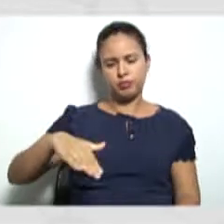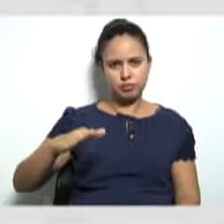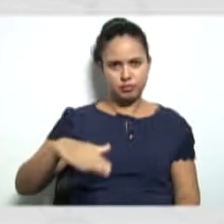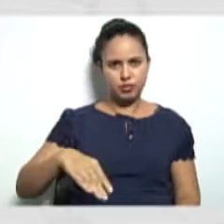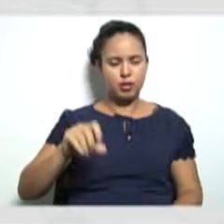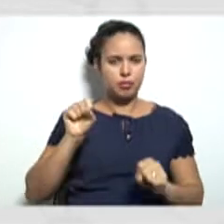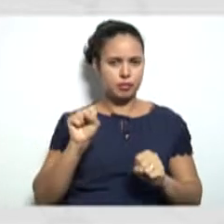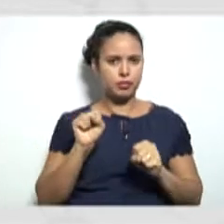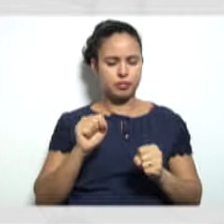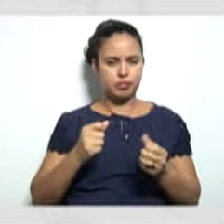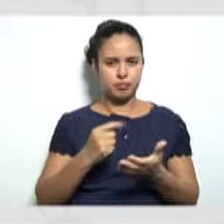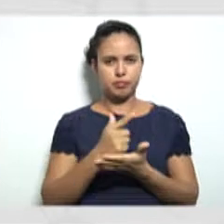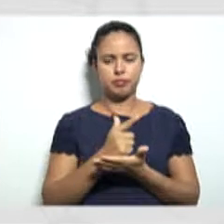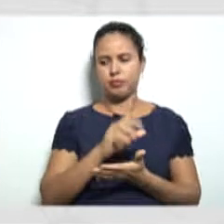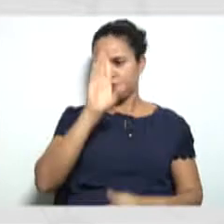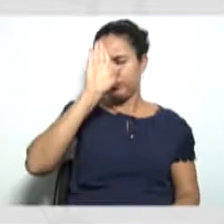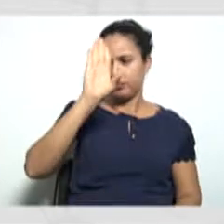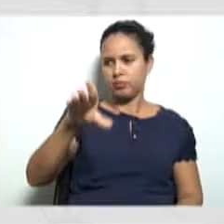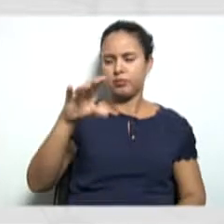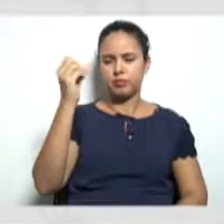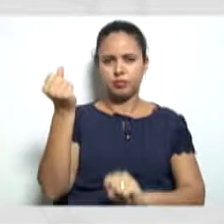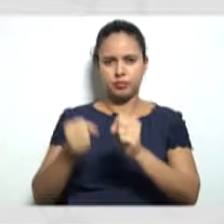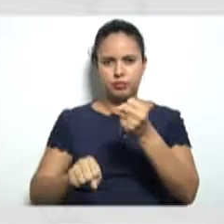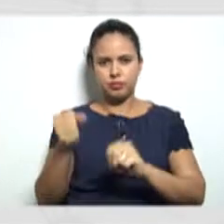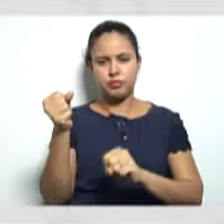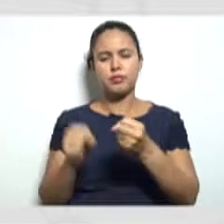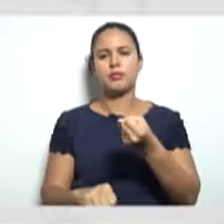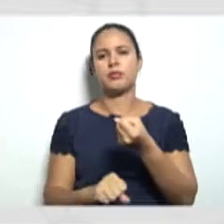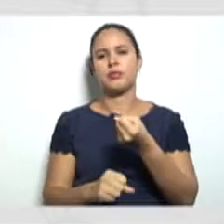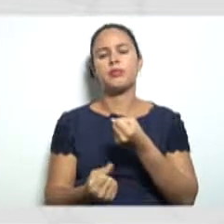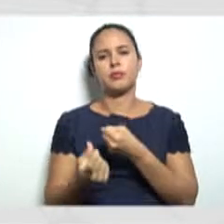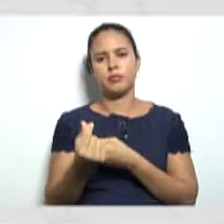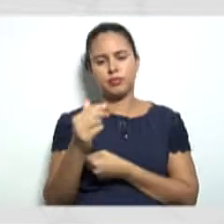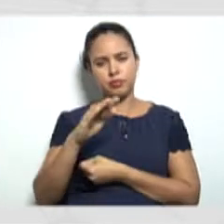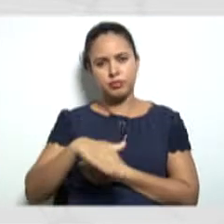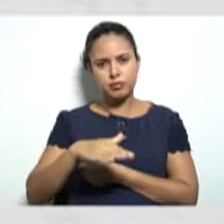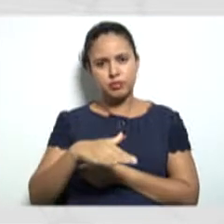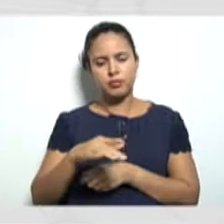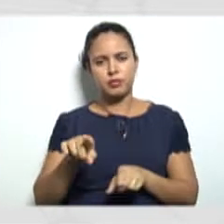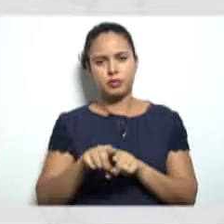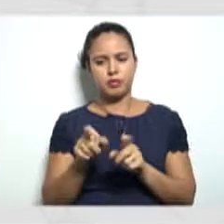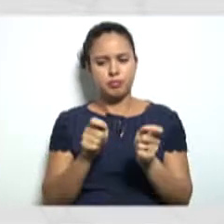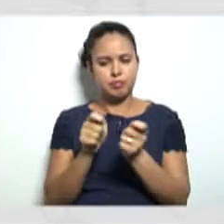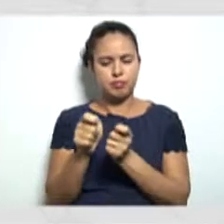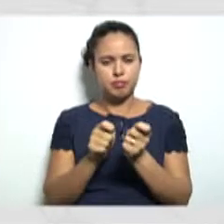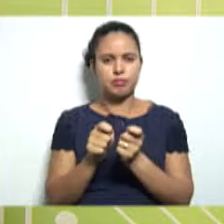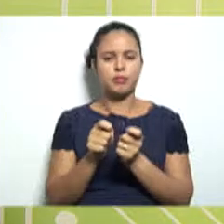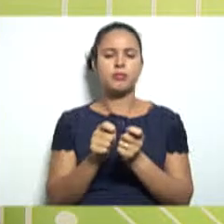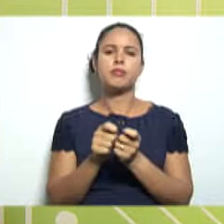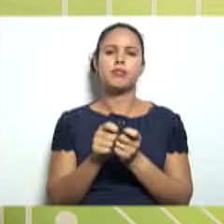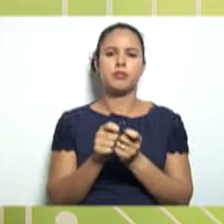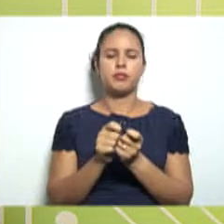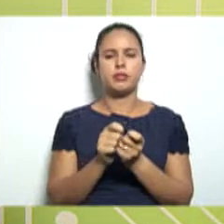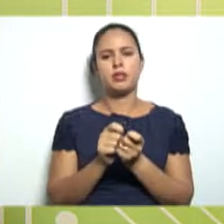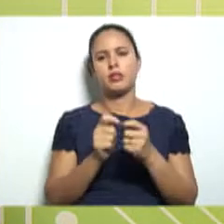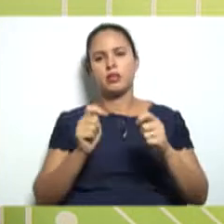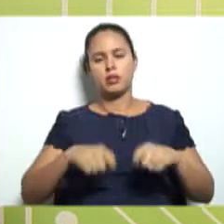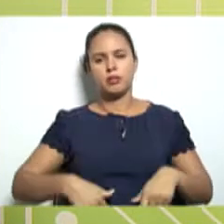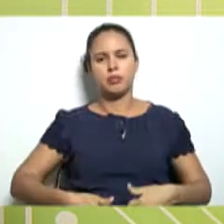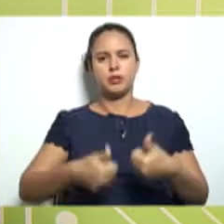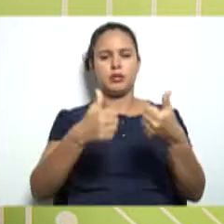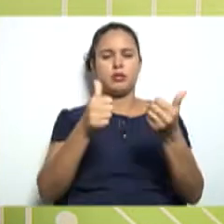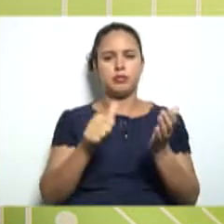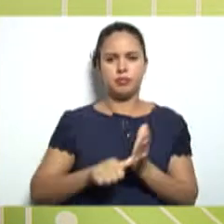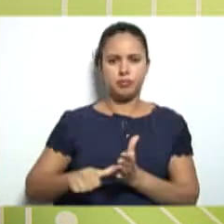comprar direto da fábrica, fica mais barato, a negociação fica mais fácil, fica mais vantajosa para os compradores quando eles